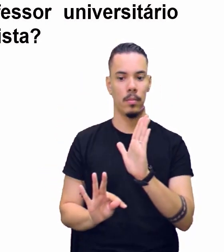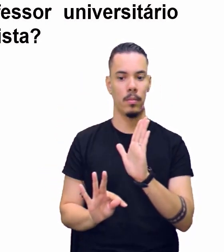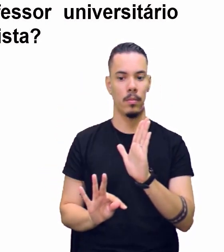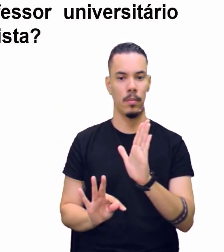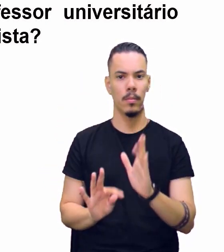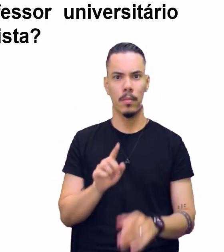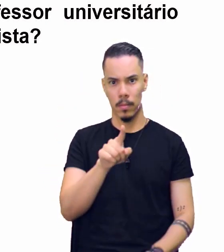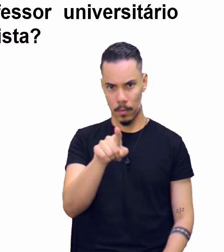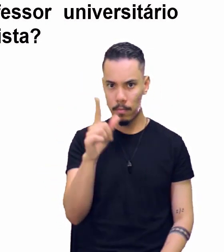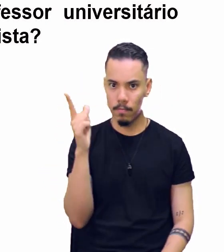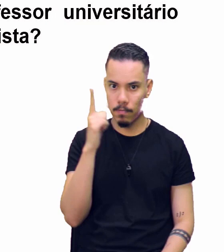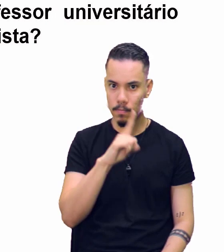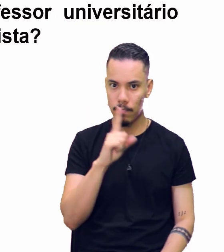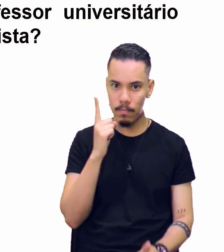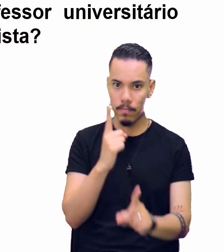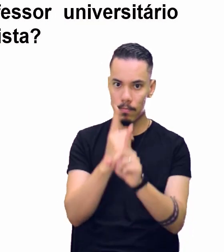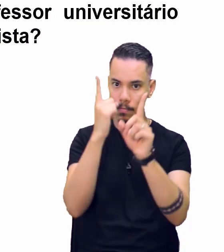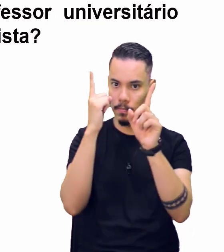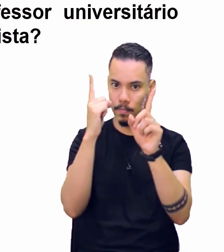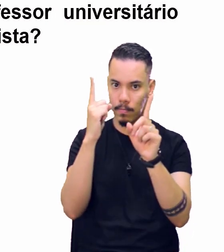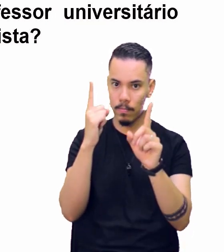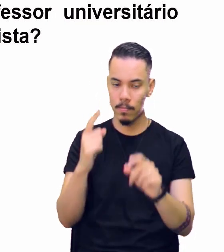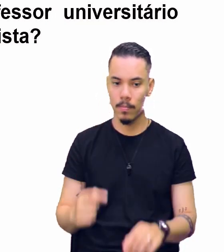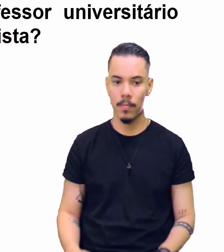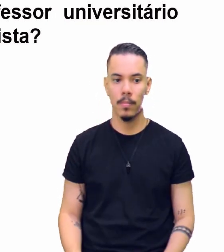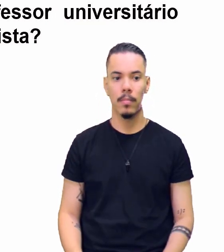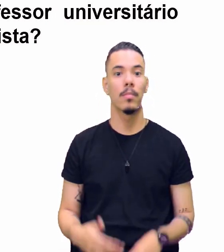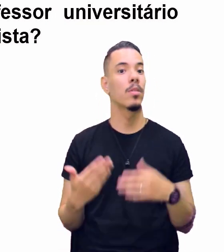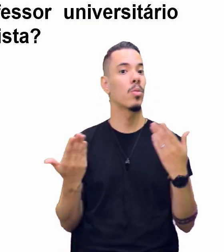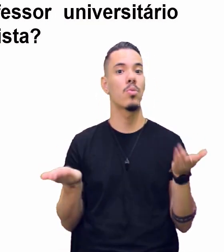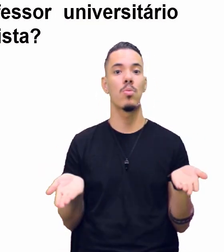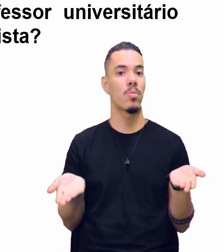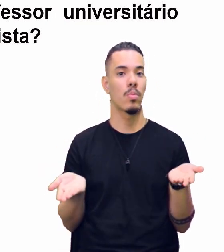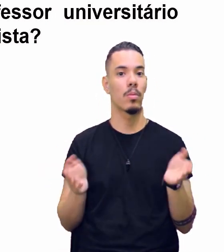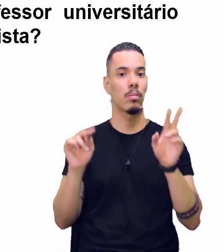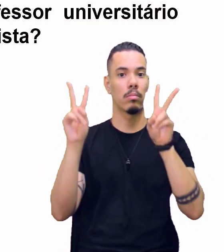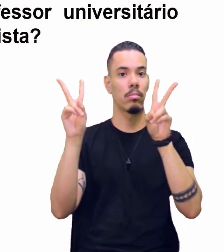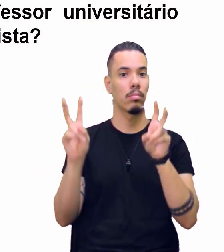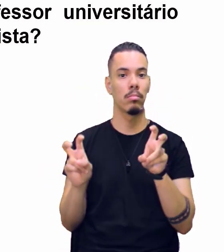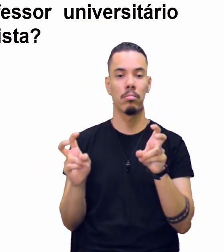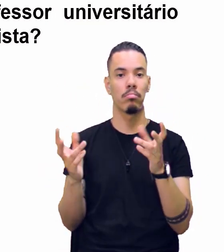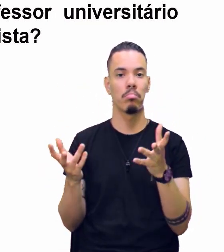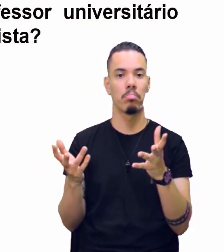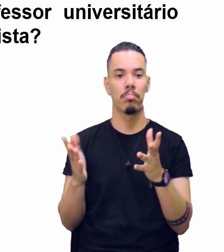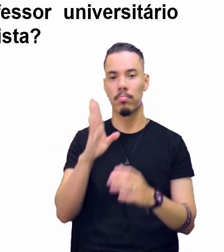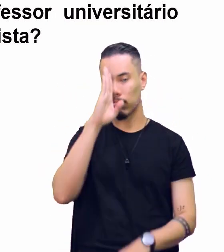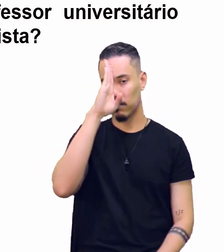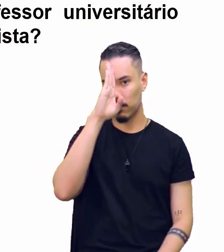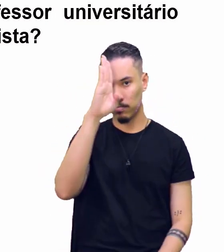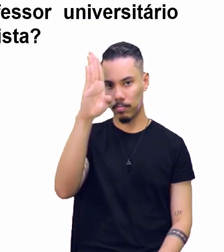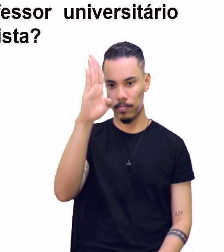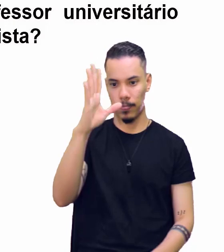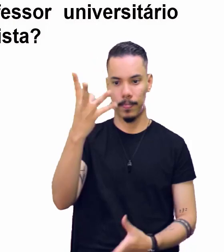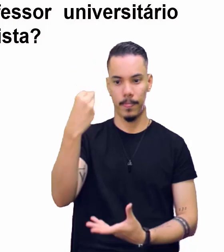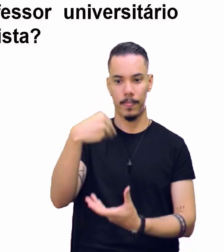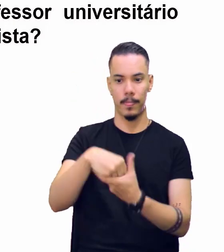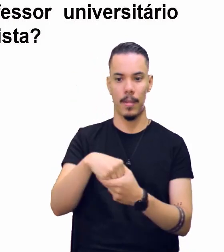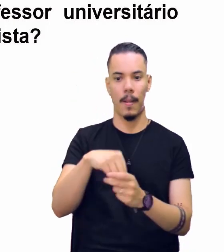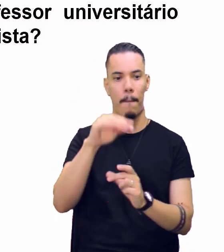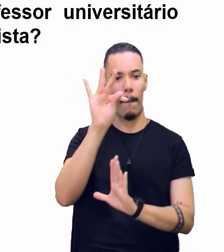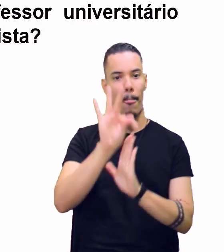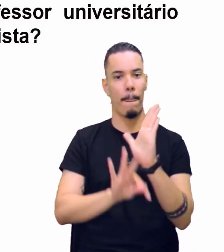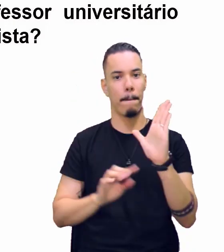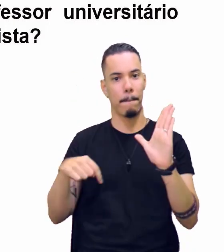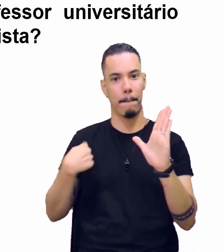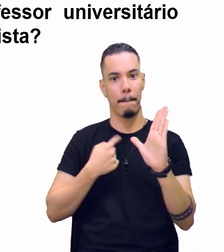Você conseguiu identificar? Qual é o tema? Trata-se de quê? Qual é o assunto que é tratado lá no texto que a